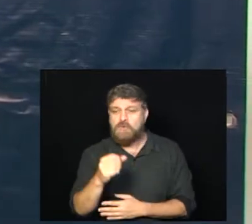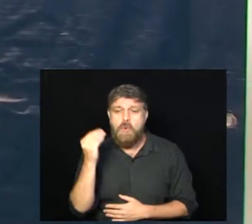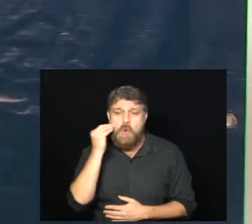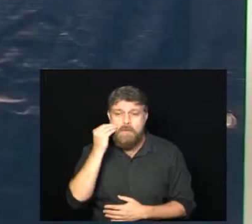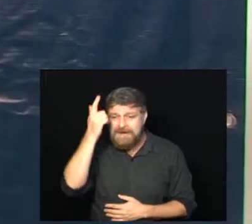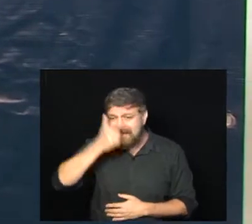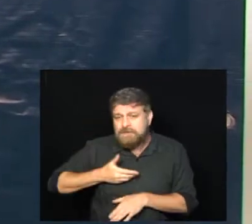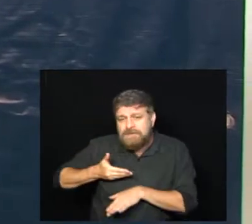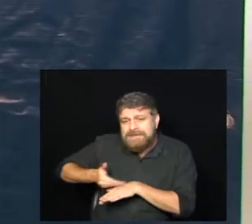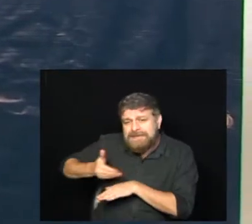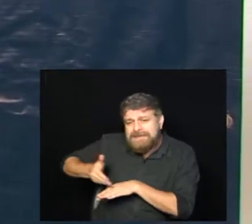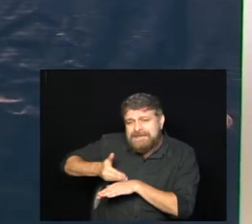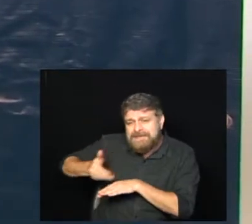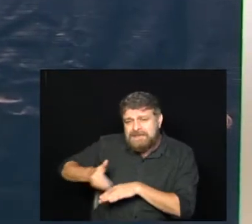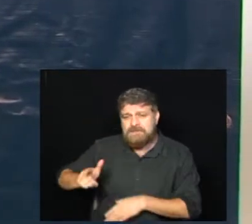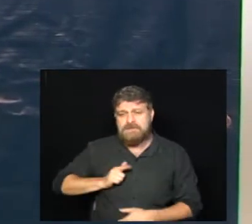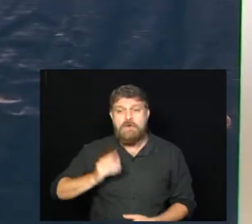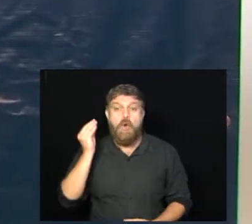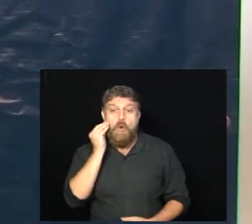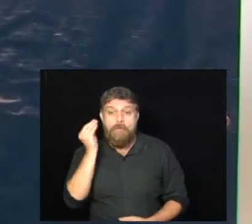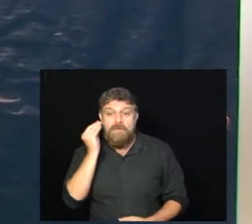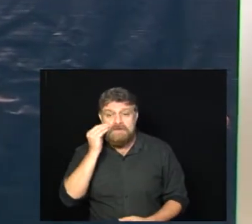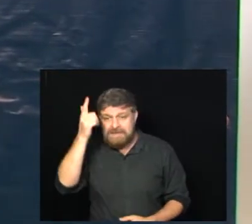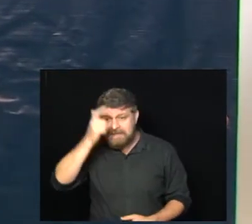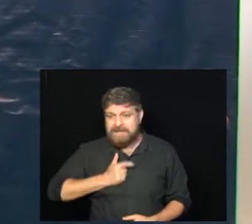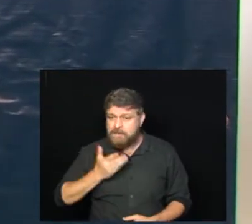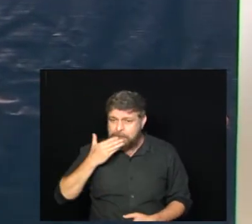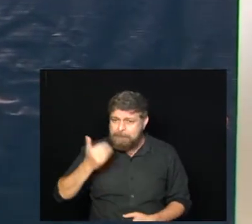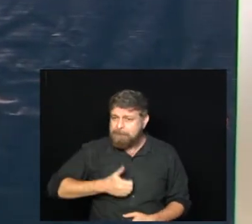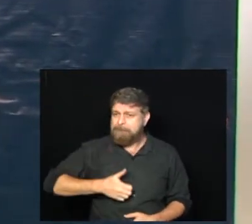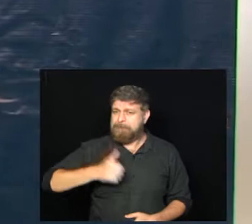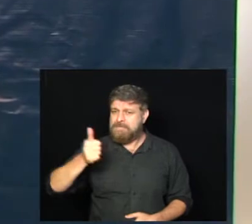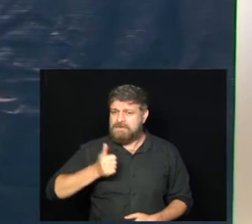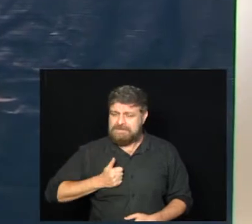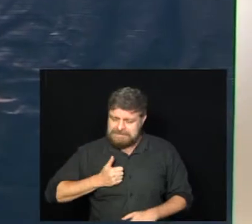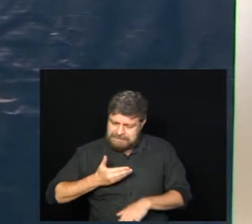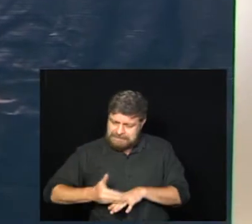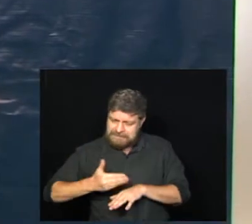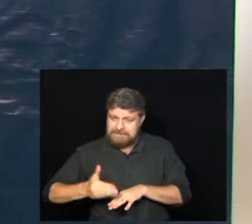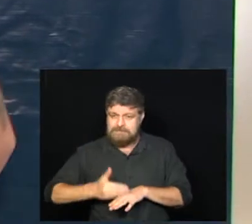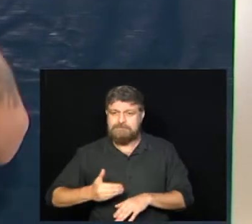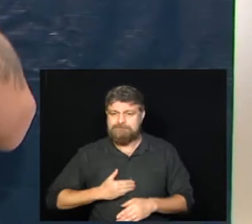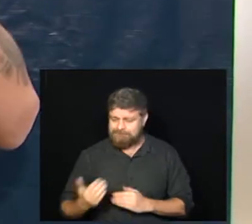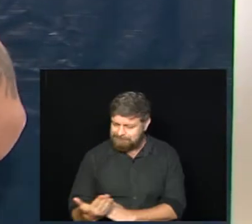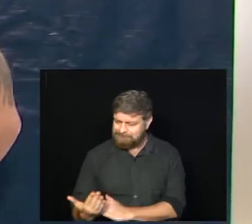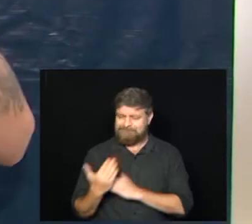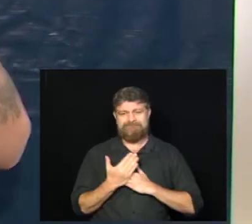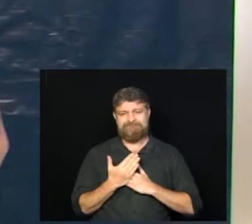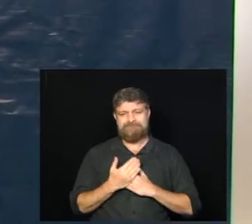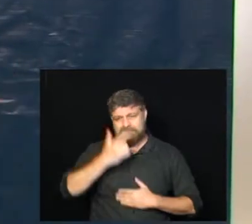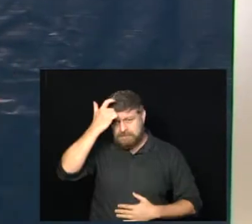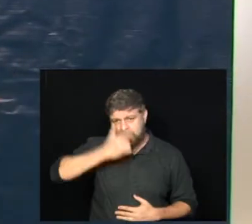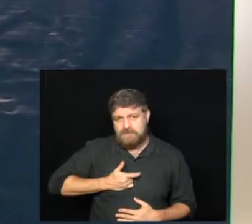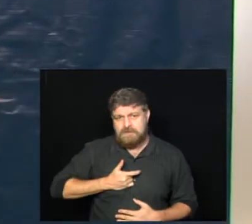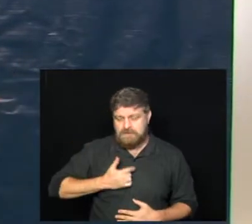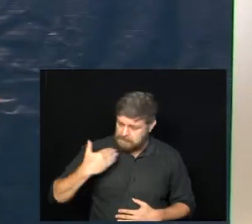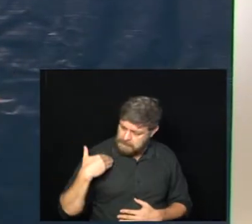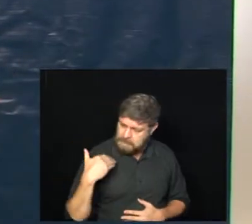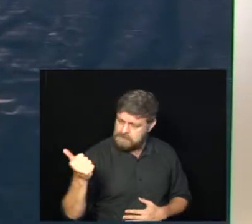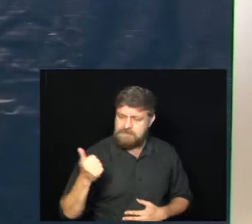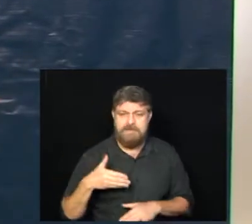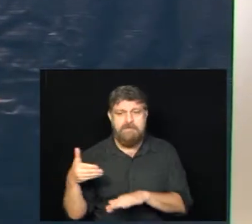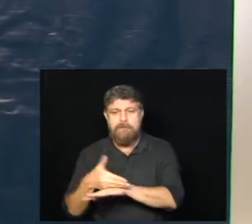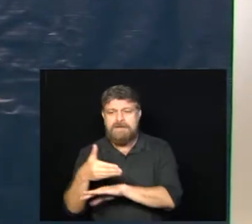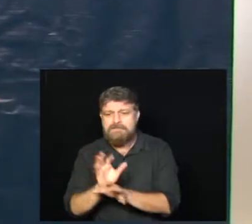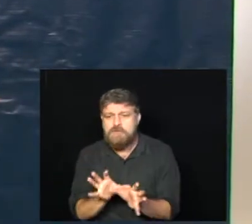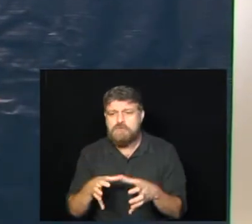estar treinando, onde eu tive a oportunidade de ter melhores condições para treinamento. Então eles me abriram as portas e disseram: Alain, vem fazer parte da nossa